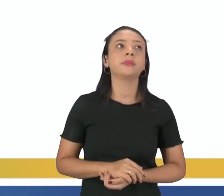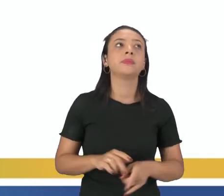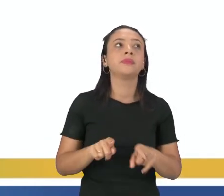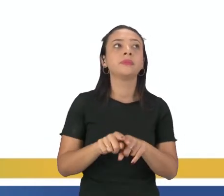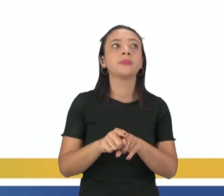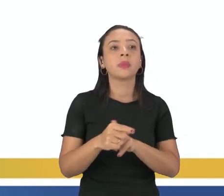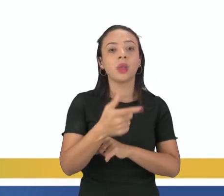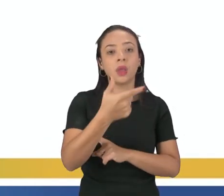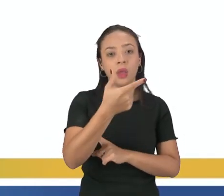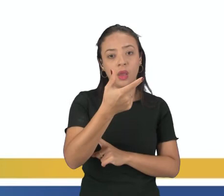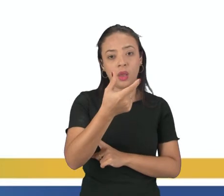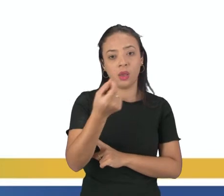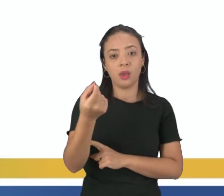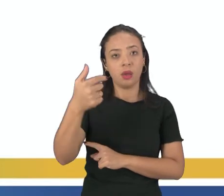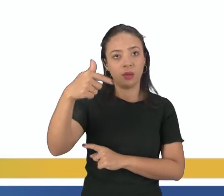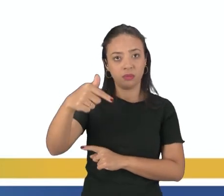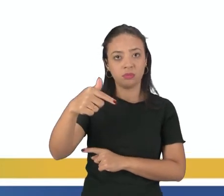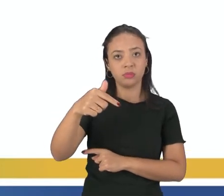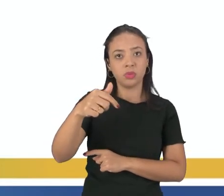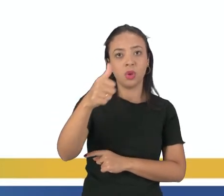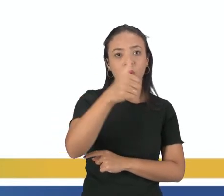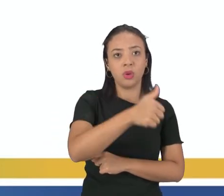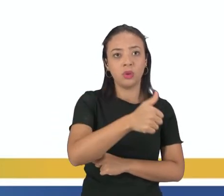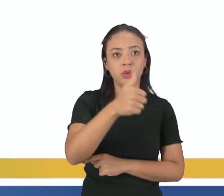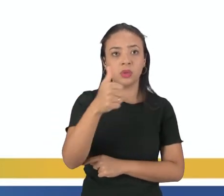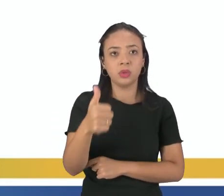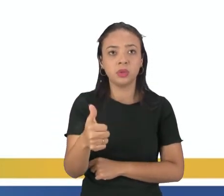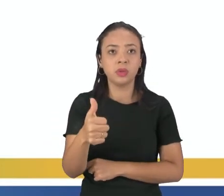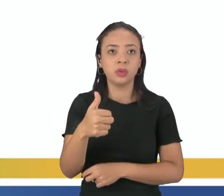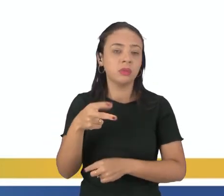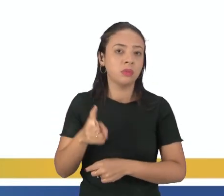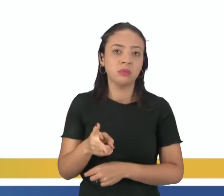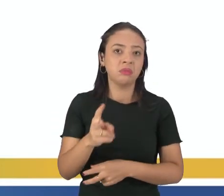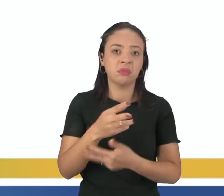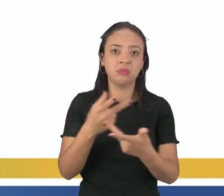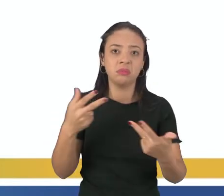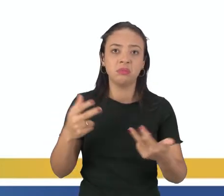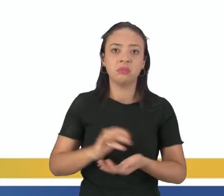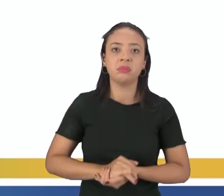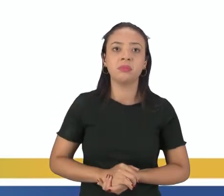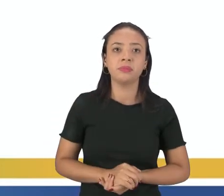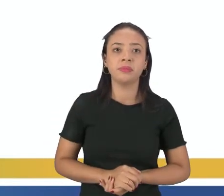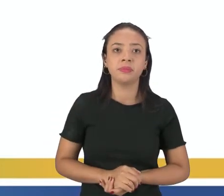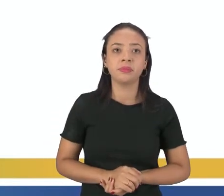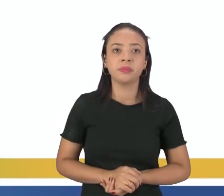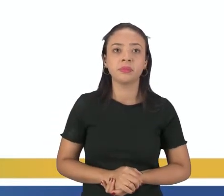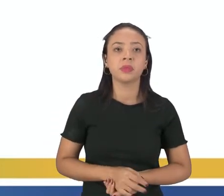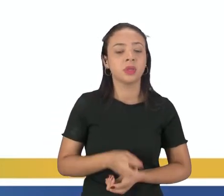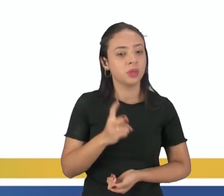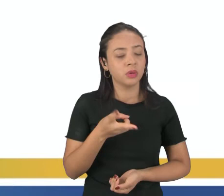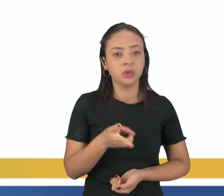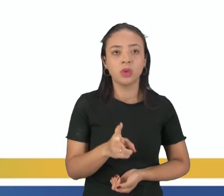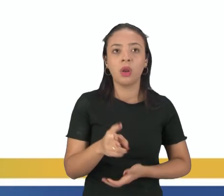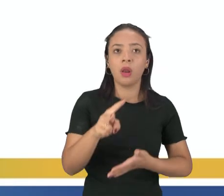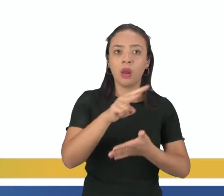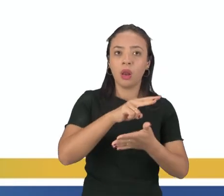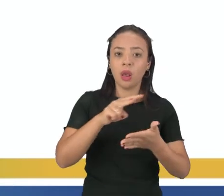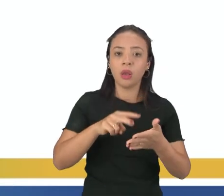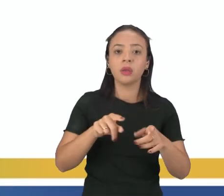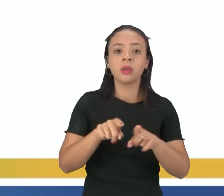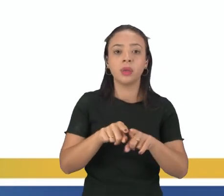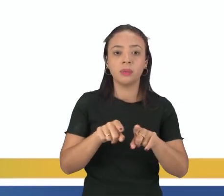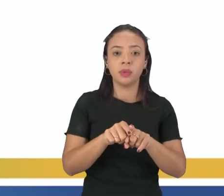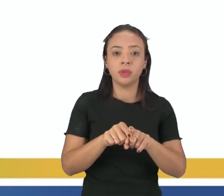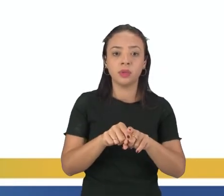Em 2007, 11.651 quilômetros quadrados e assim sucessivamente. Aí eu vou lendo da mesma maneira. Na